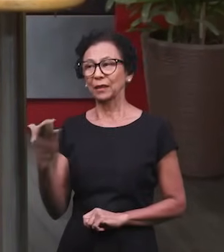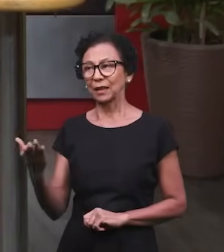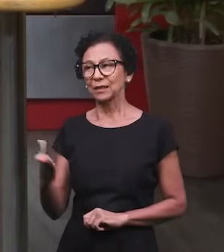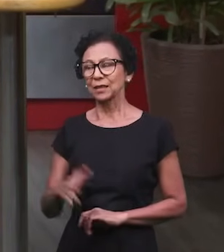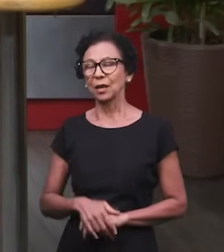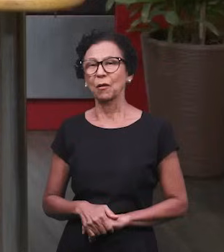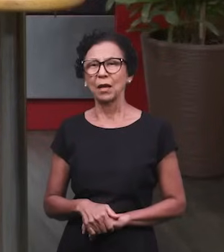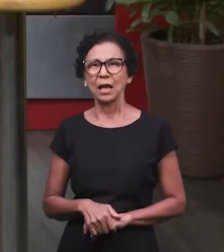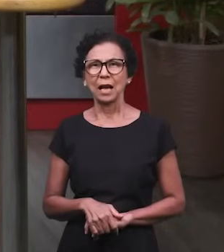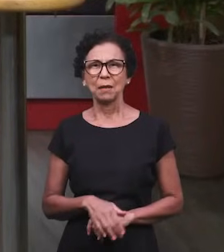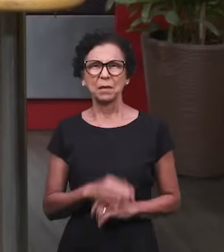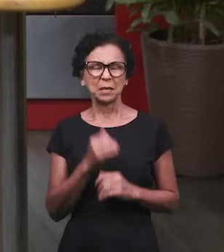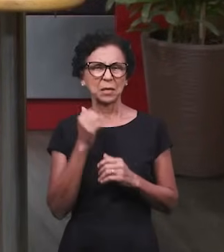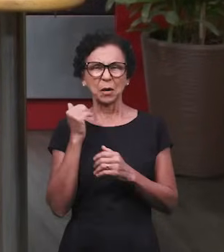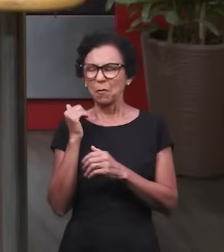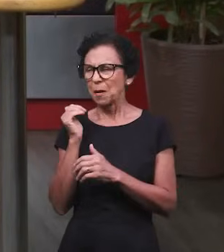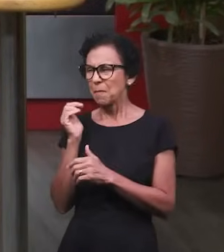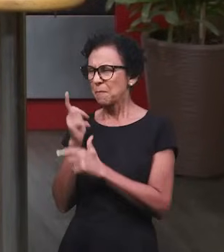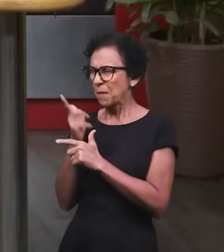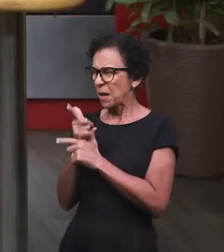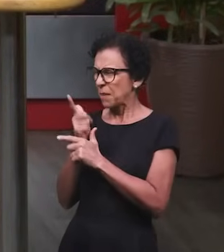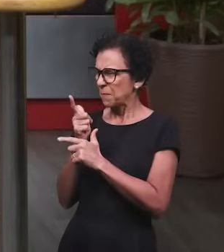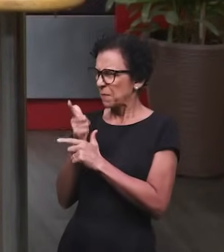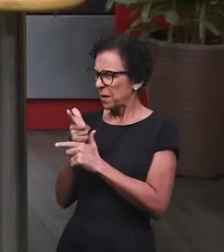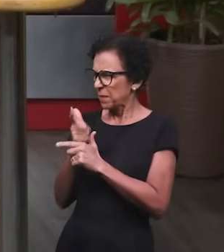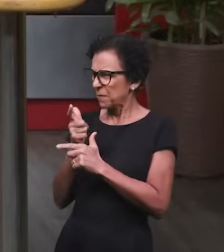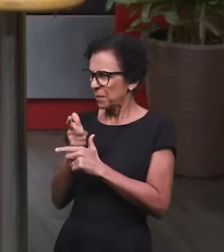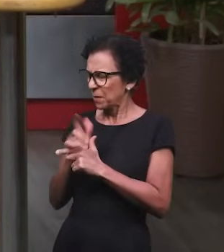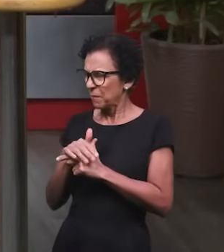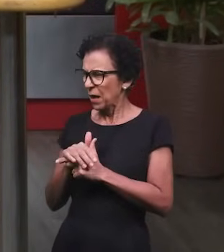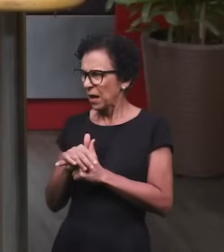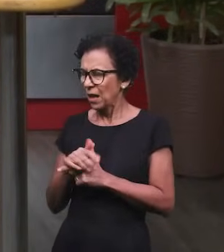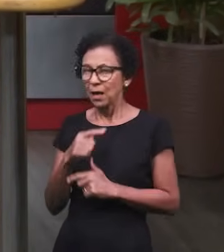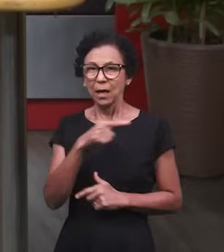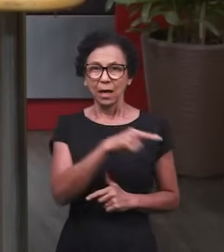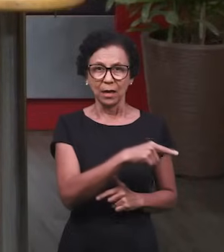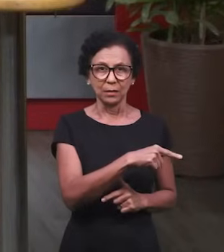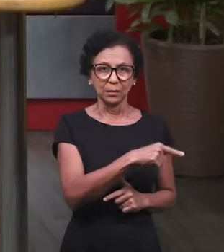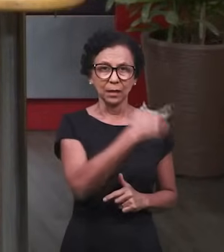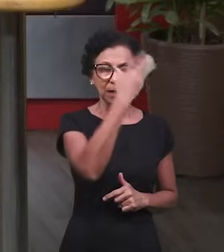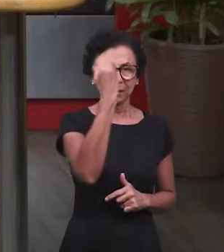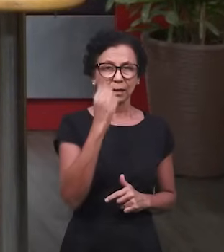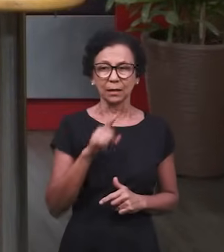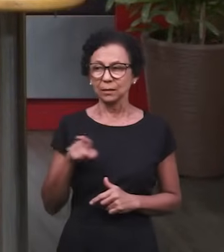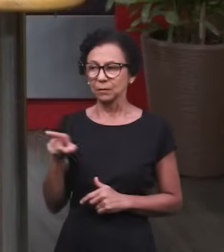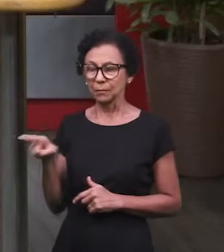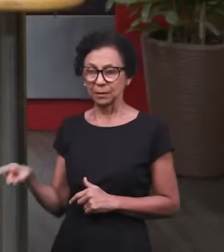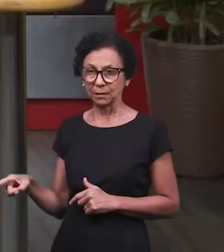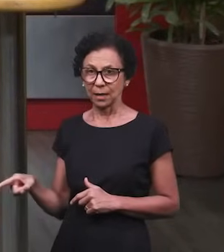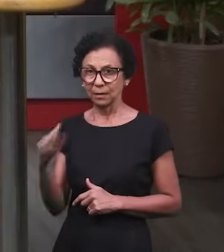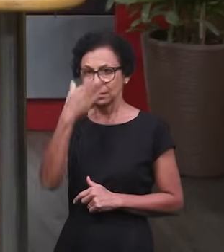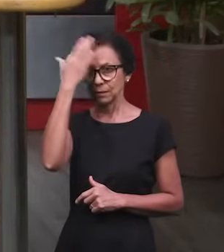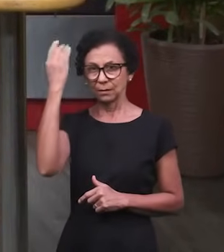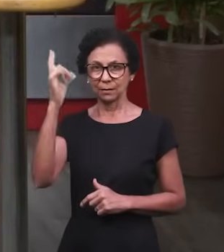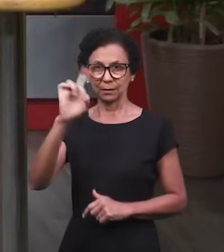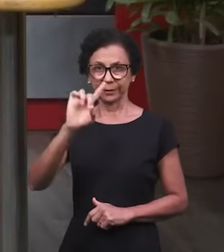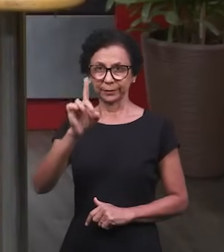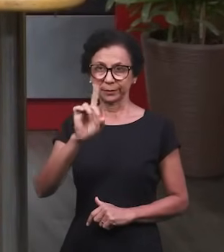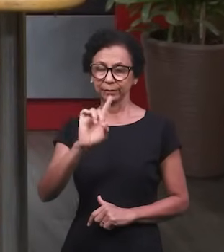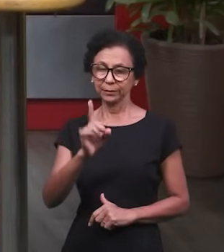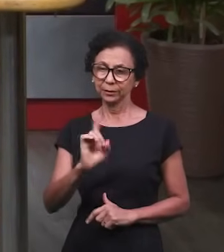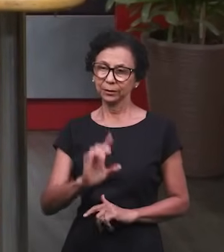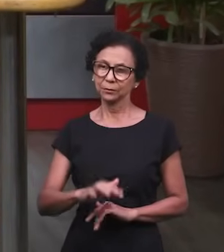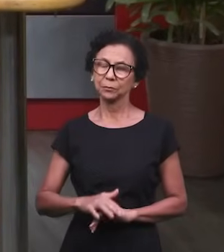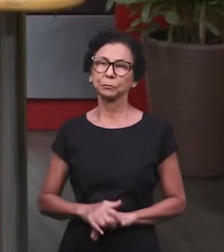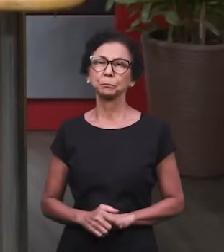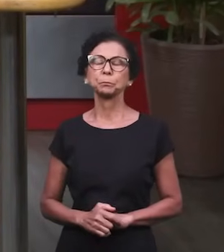bate esquece mas Quem Apanha Não Esquece não tá esquece não é problem temos que que encerrar Estamos chegando já perto